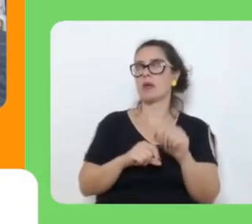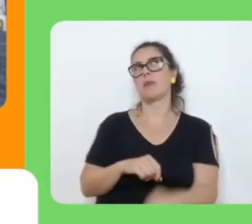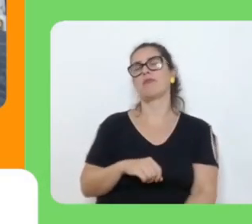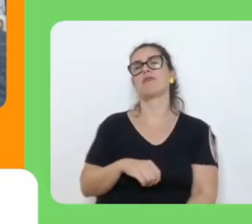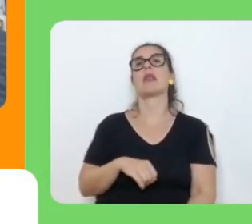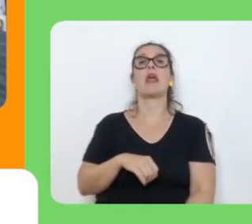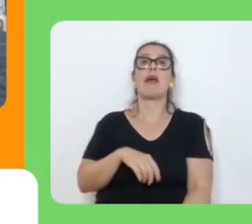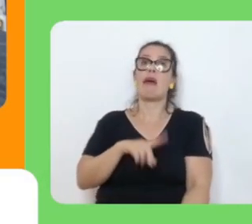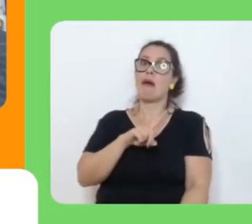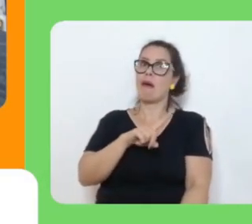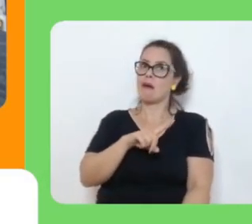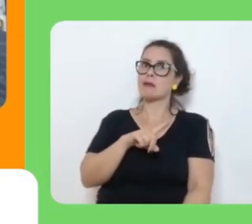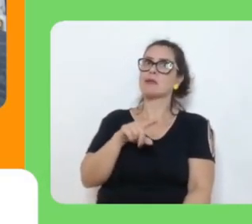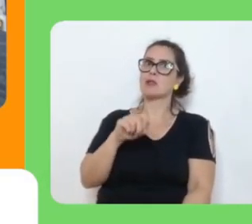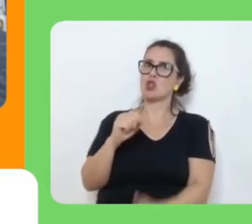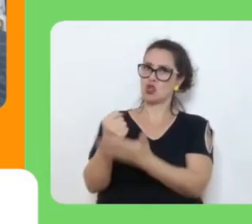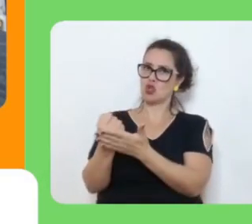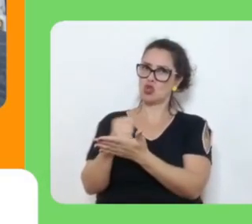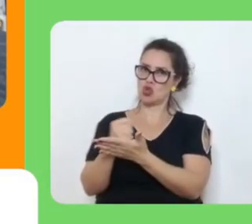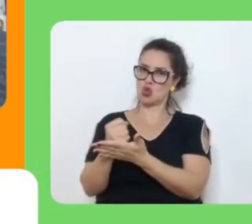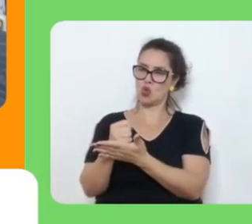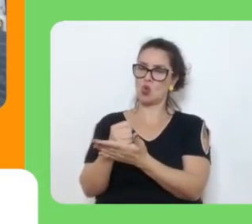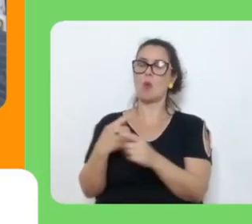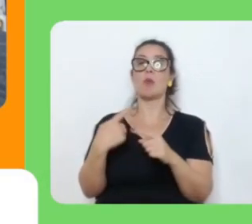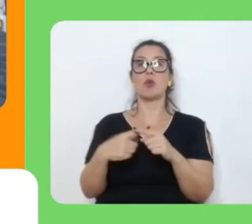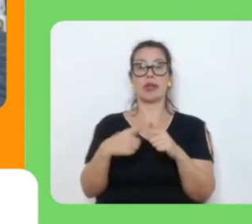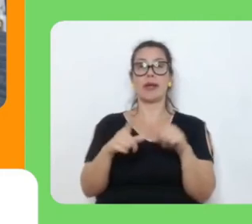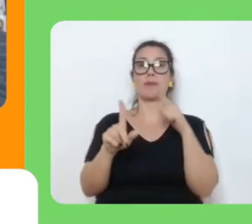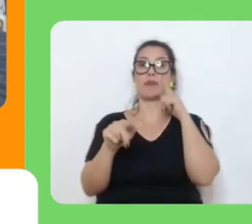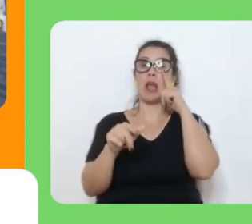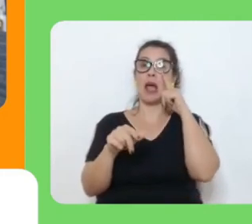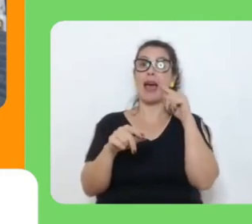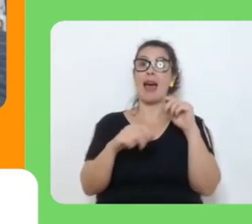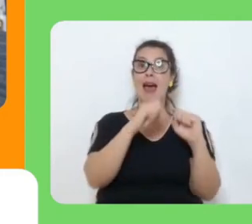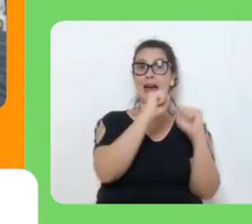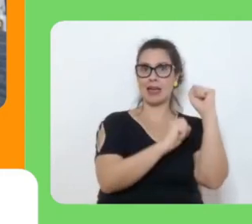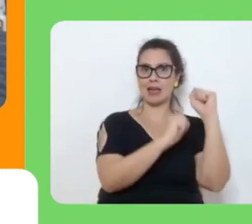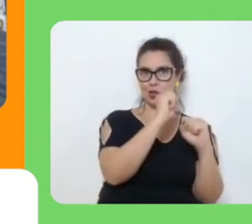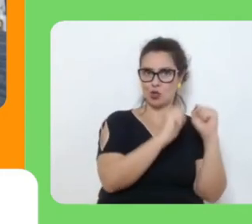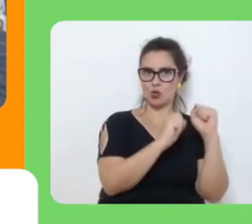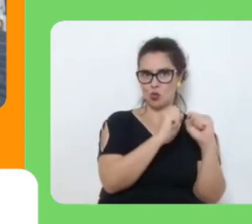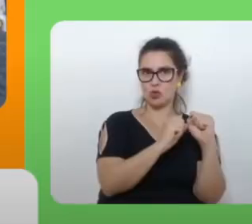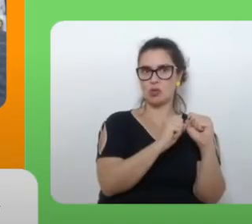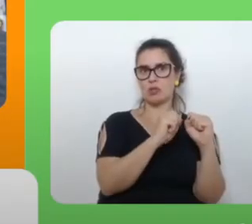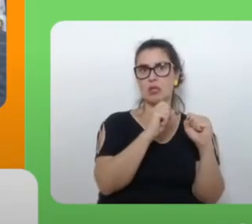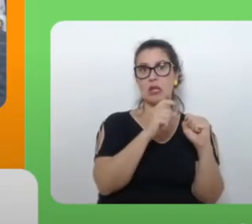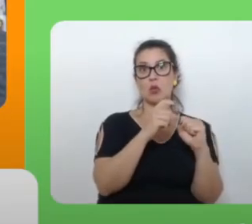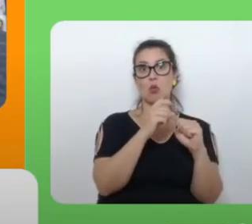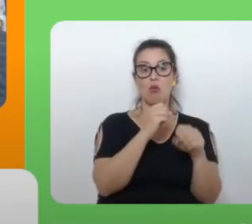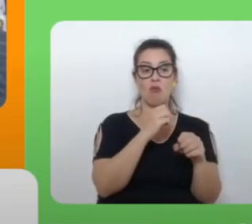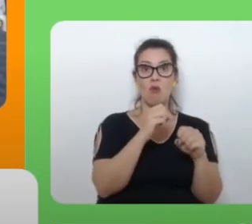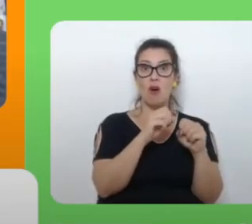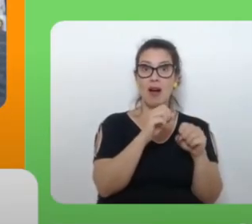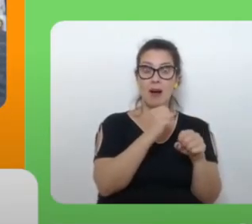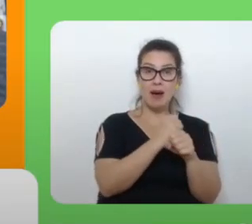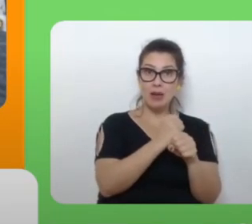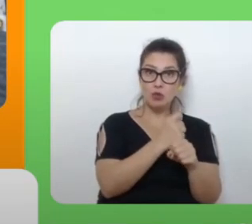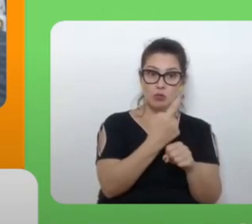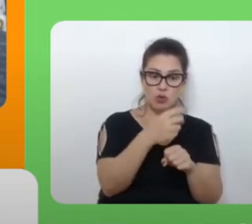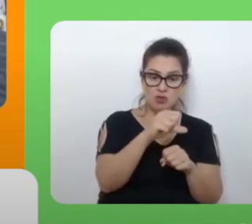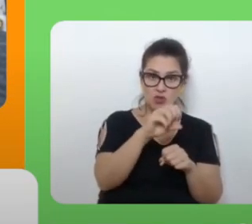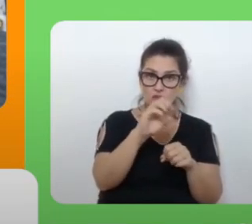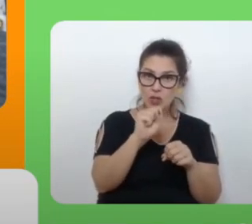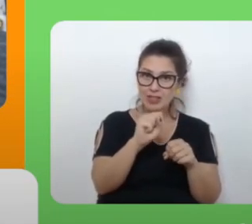shareware, a indústria indie de games, que tinha morrido com os bedroom coders no final dos anos 80, ela retorna, acho